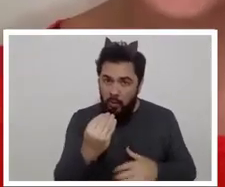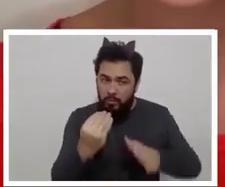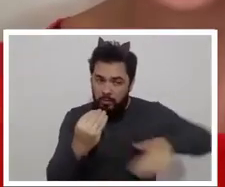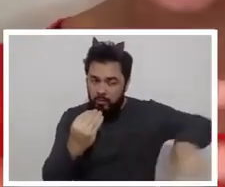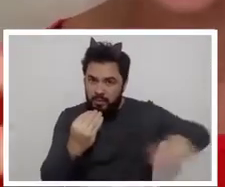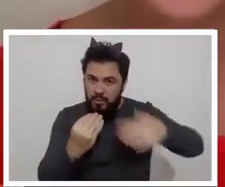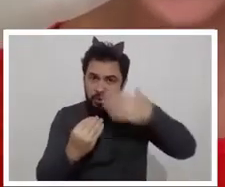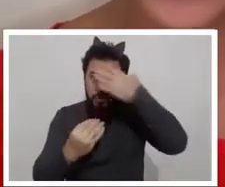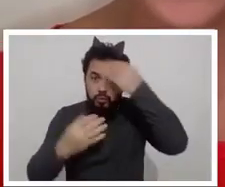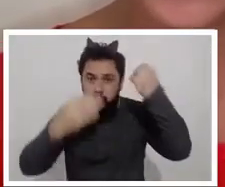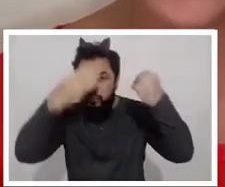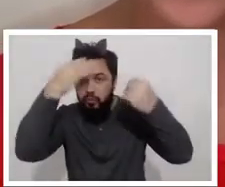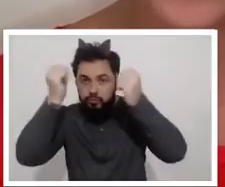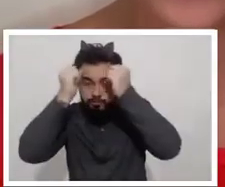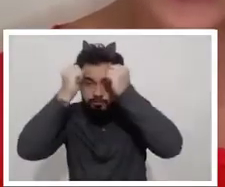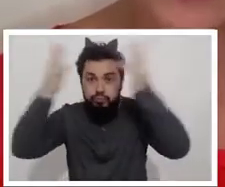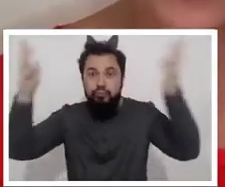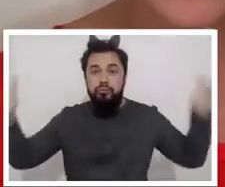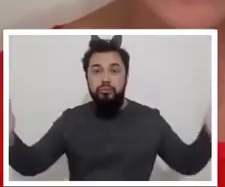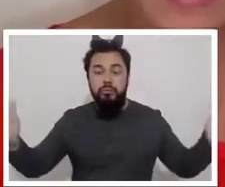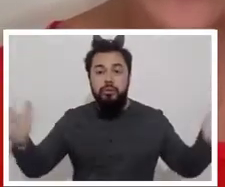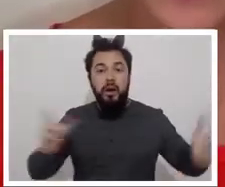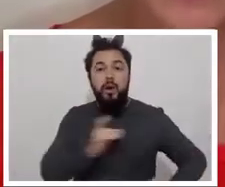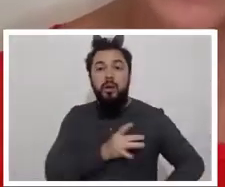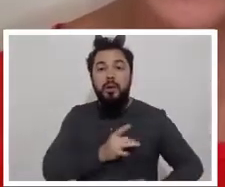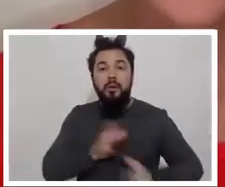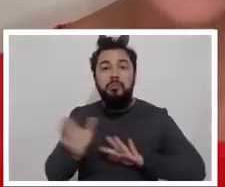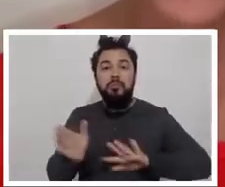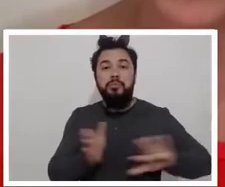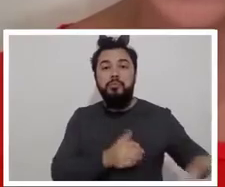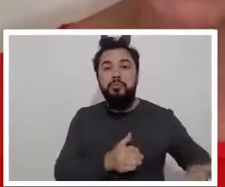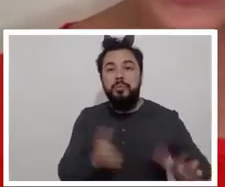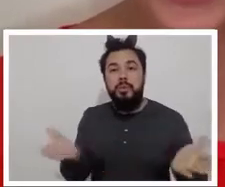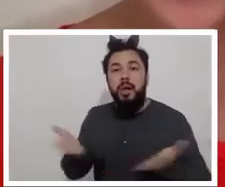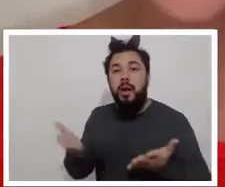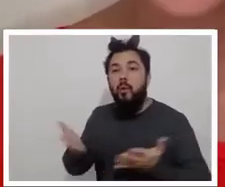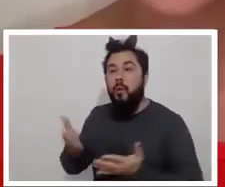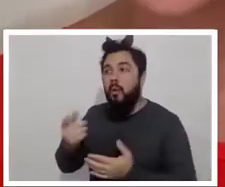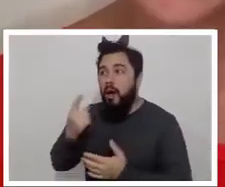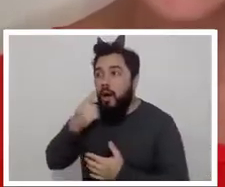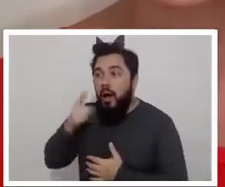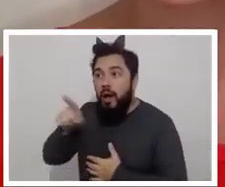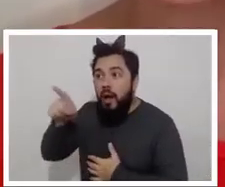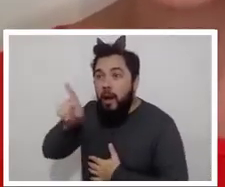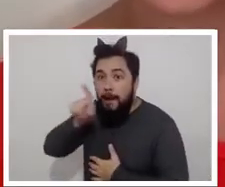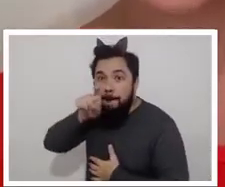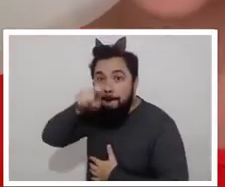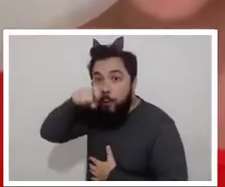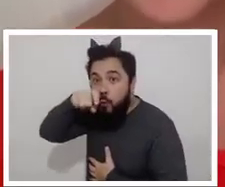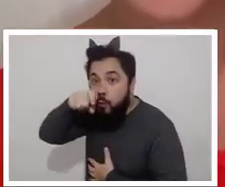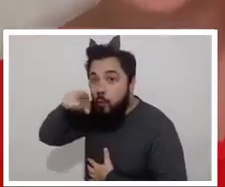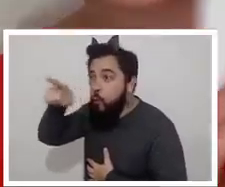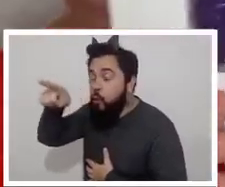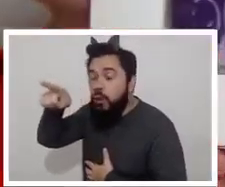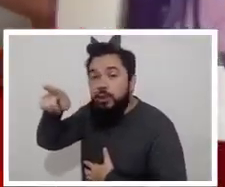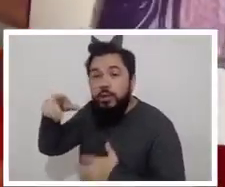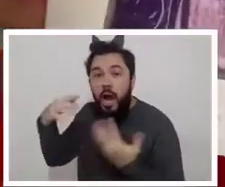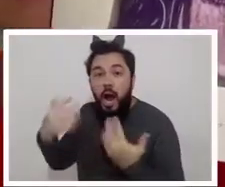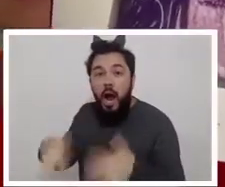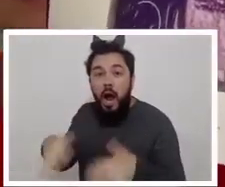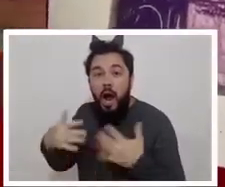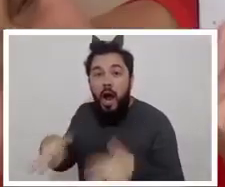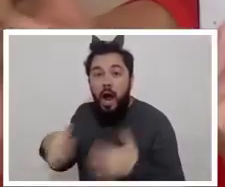o meu do que ela sentiu da sombra do lobo apareceu a sombra da bruxa que tava